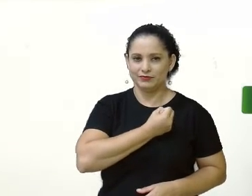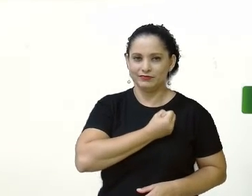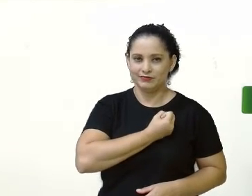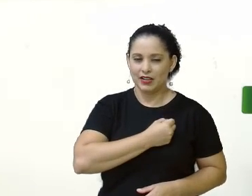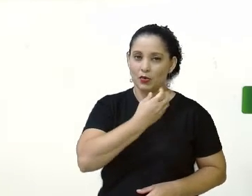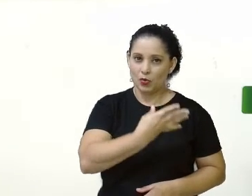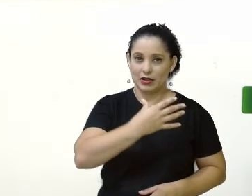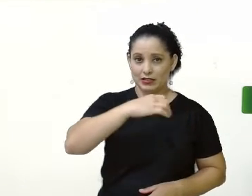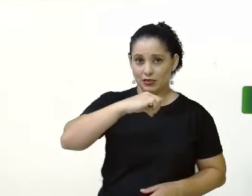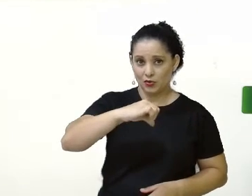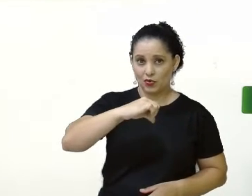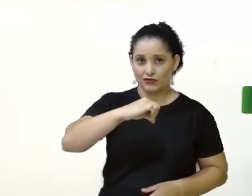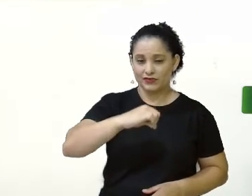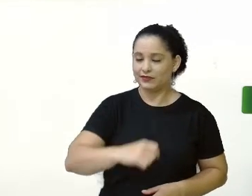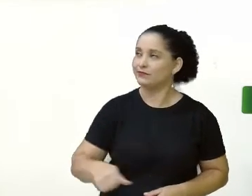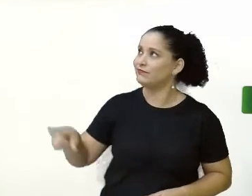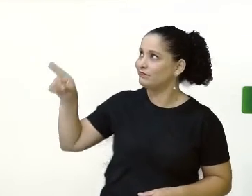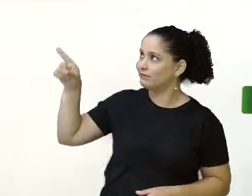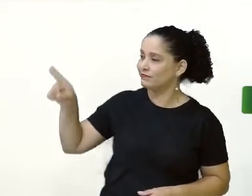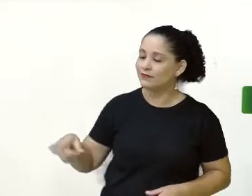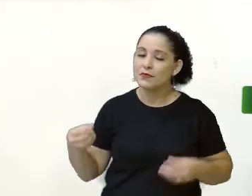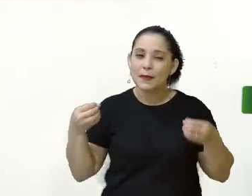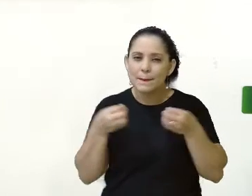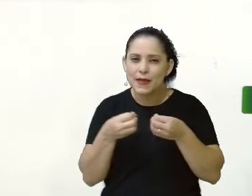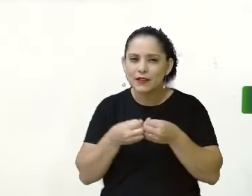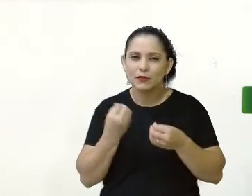número 49 é 4. Olha,